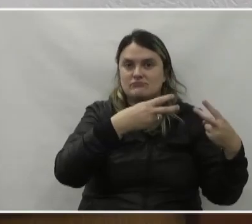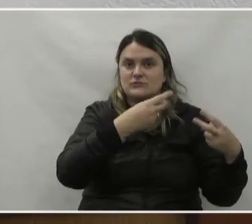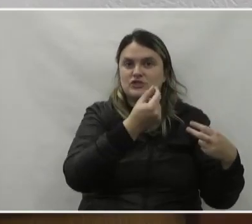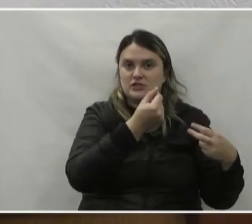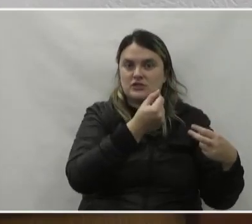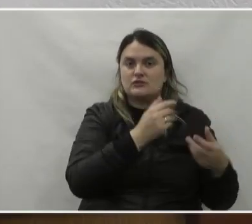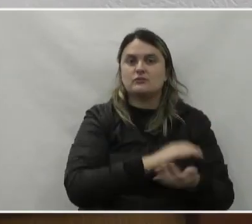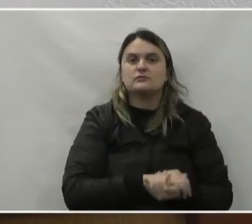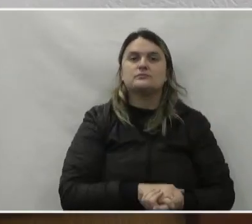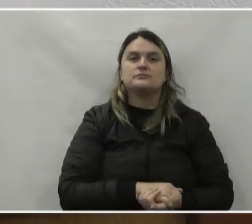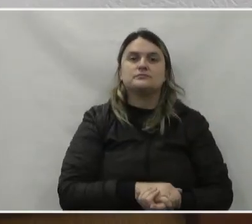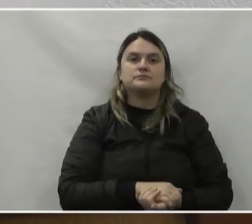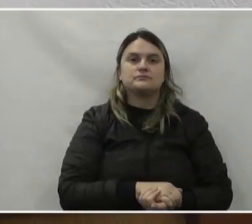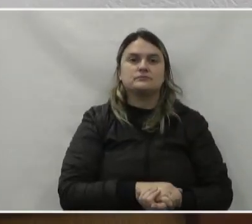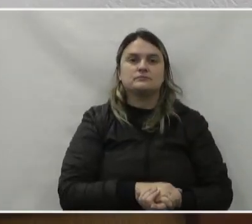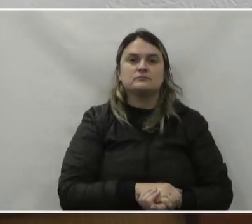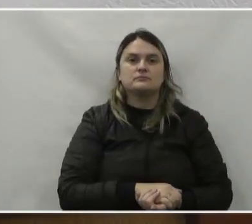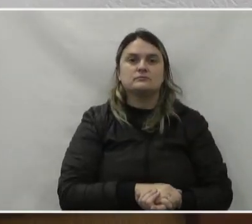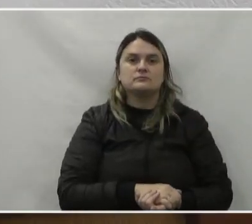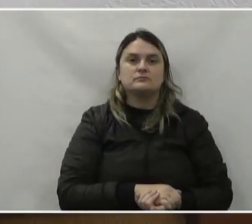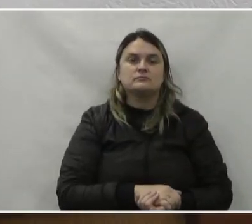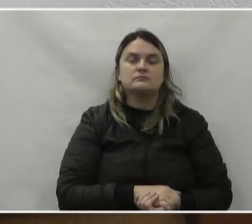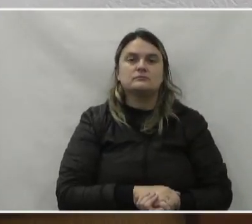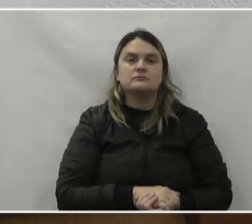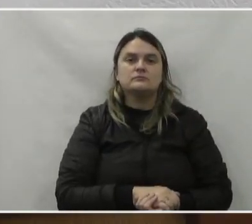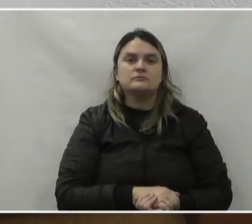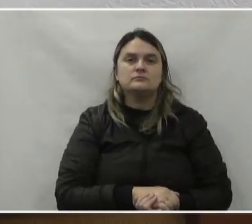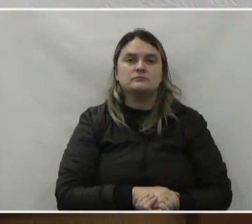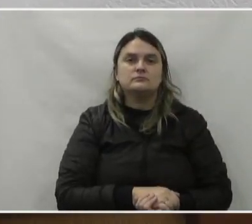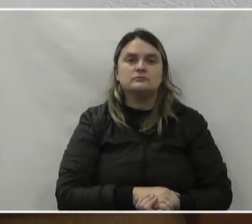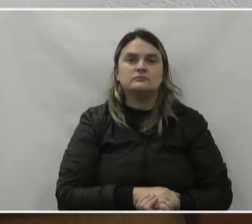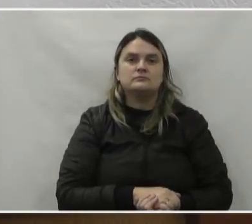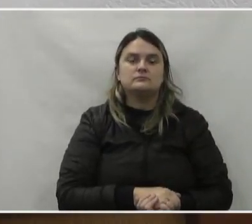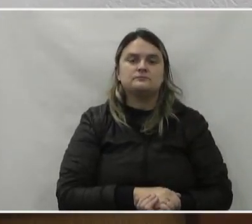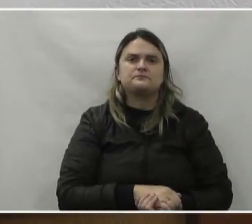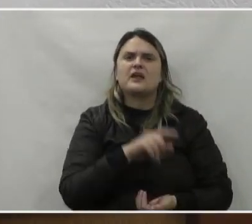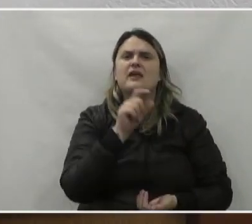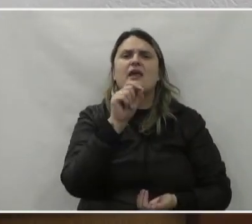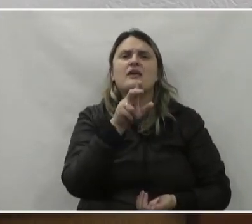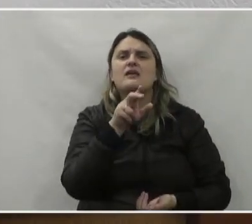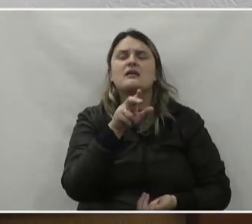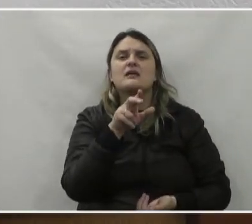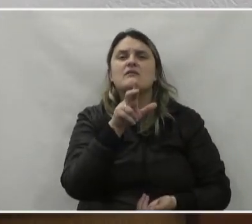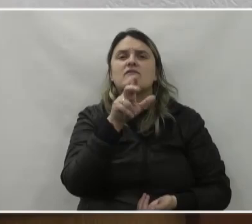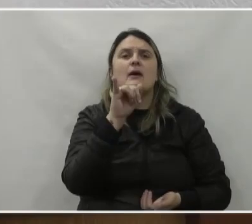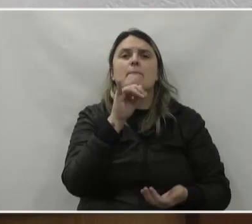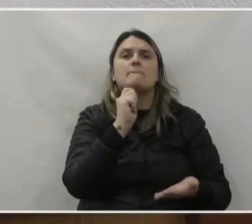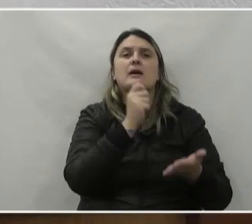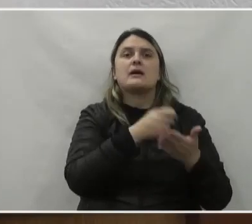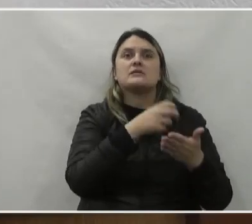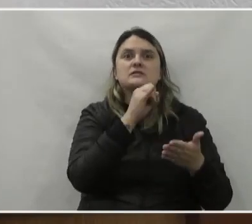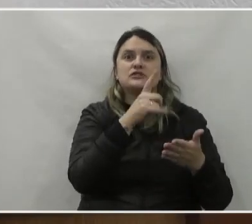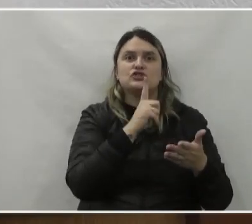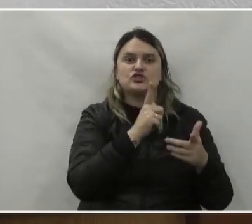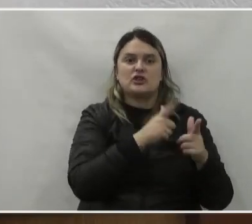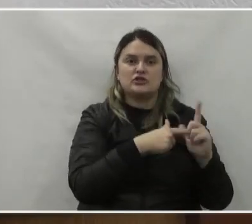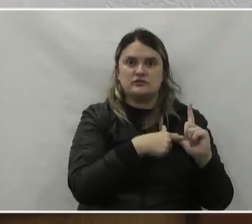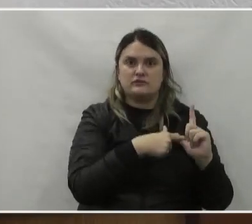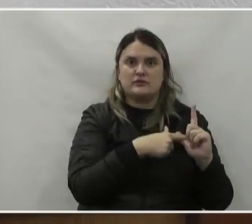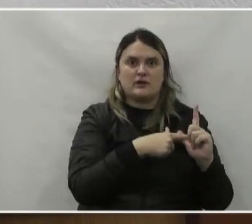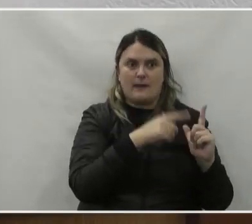Sanamos o déficit que ia ter, né? Que quem ia ter que pagar o cidadão por pontos que tinham,